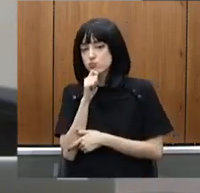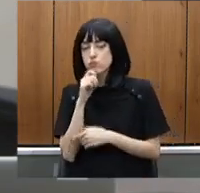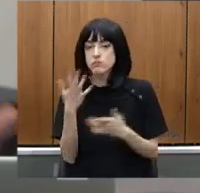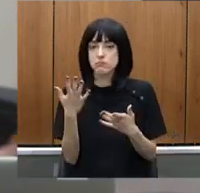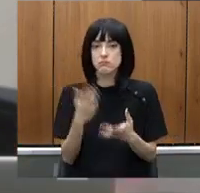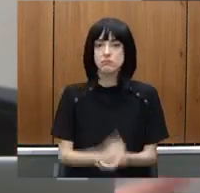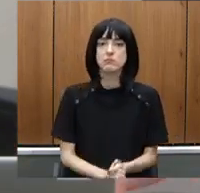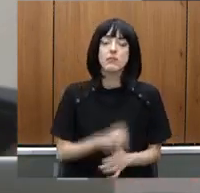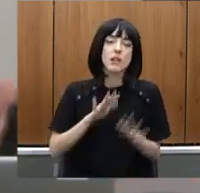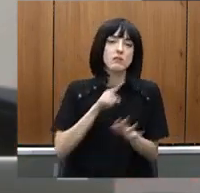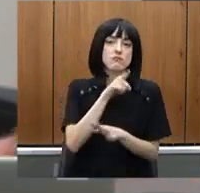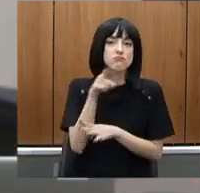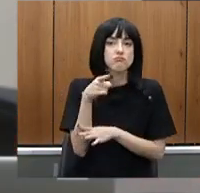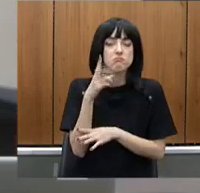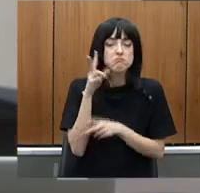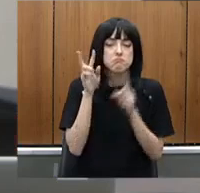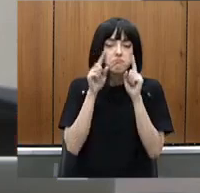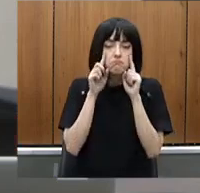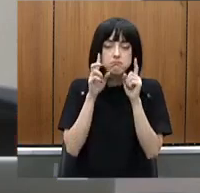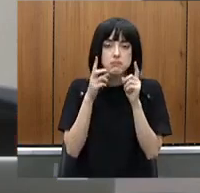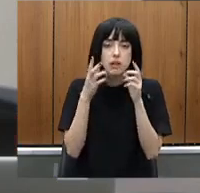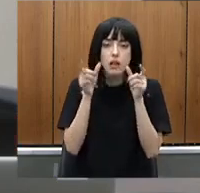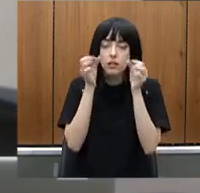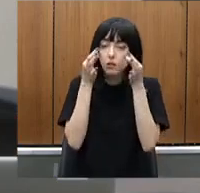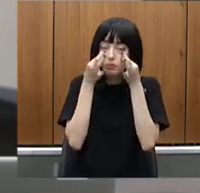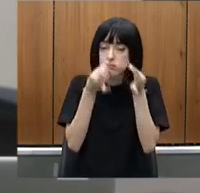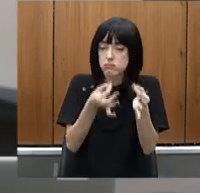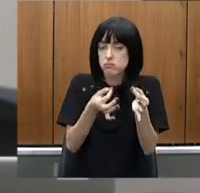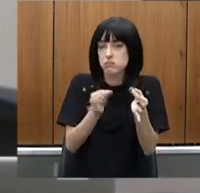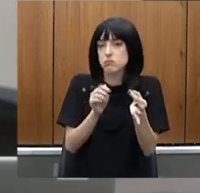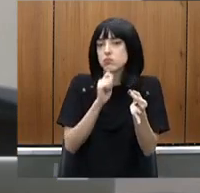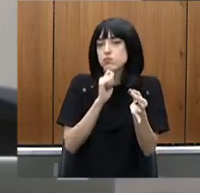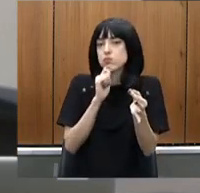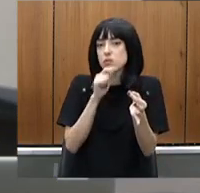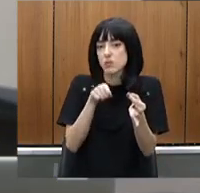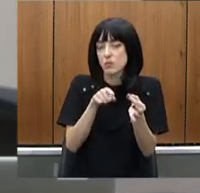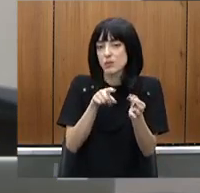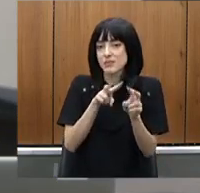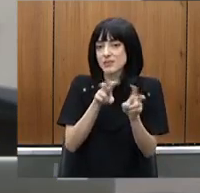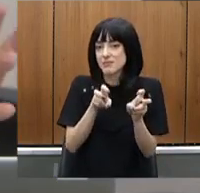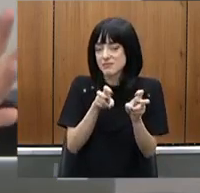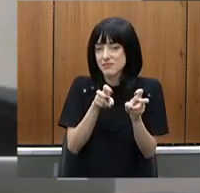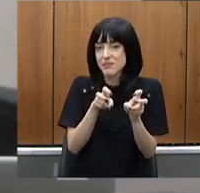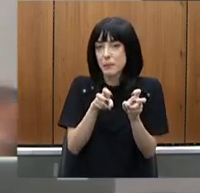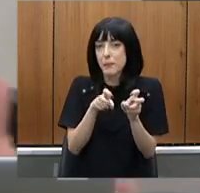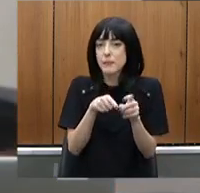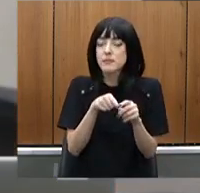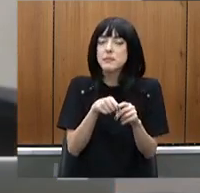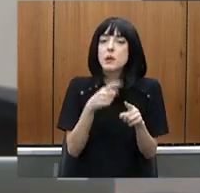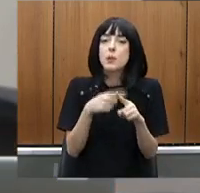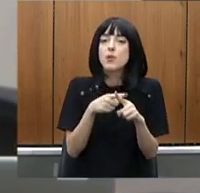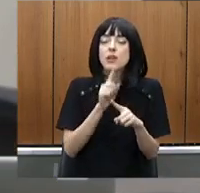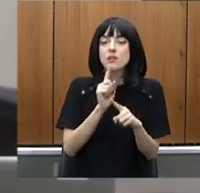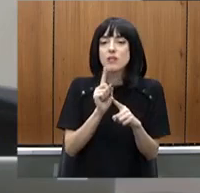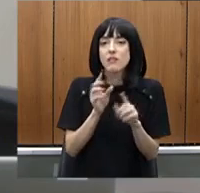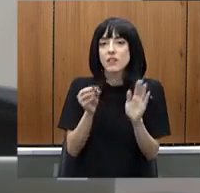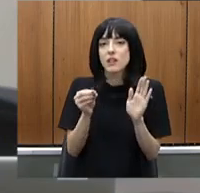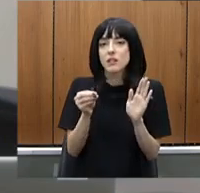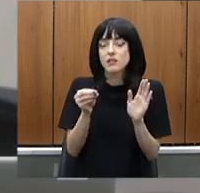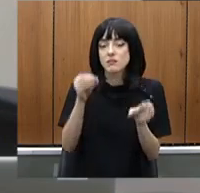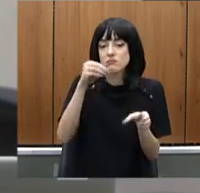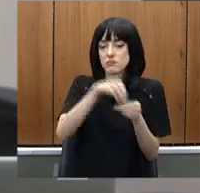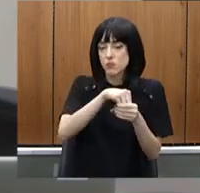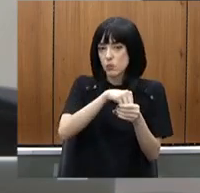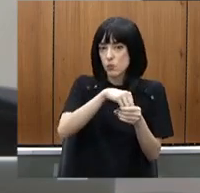esse detalhe obviamente talvez não tava aqui dentro do da do planejamento do Senhor falar sobre a matéria